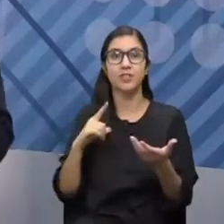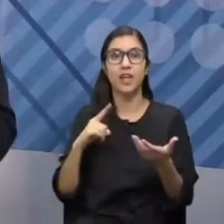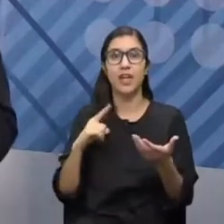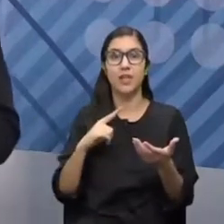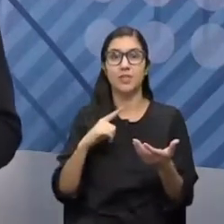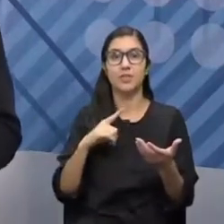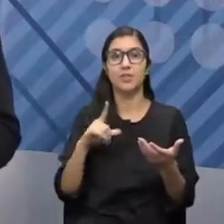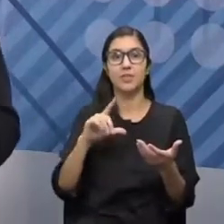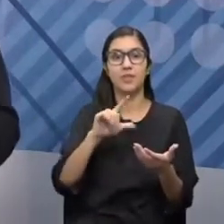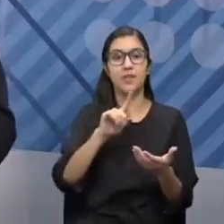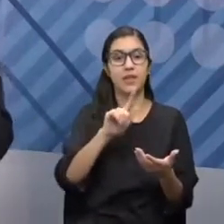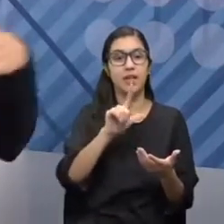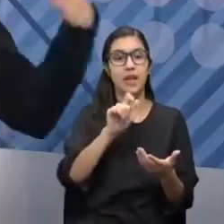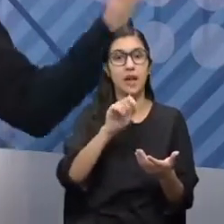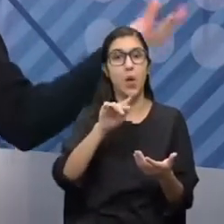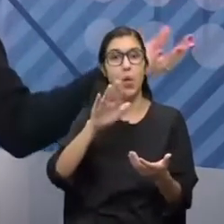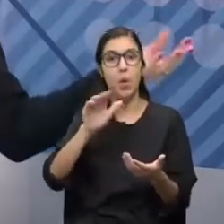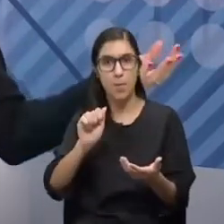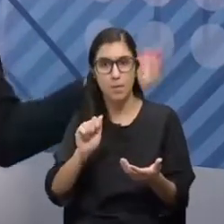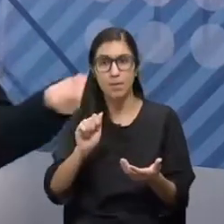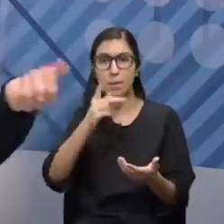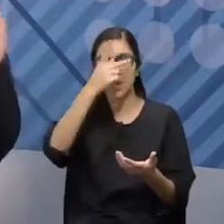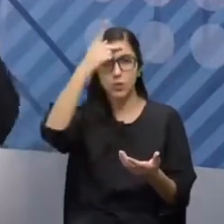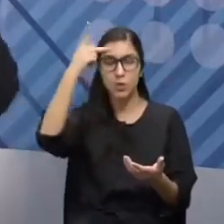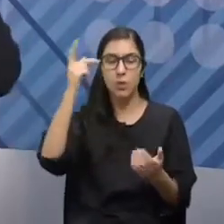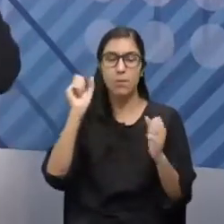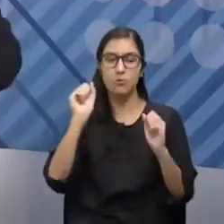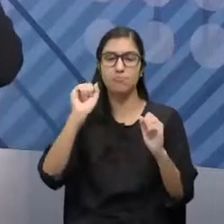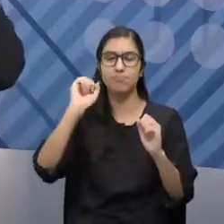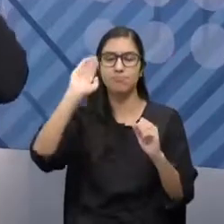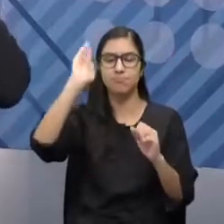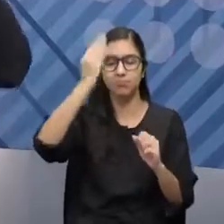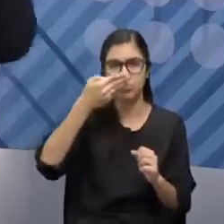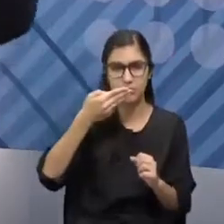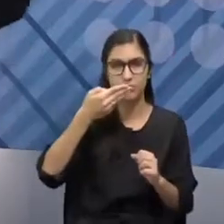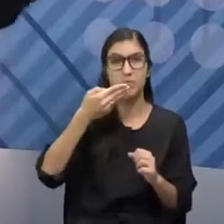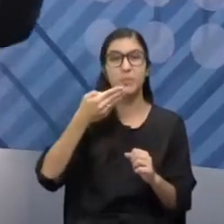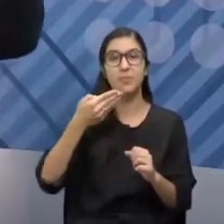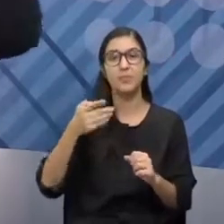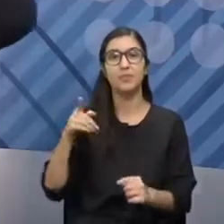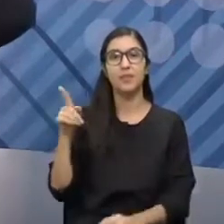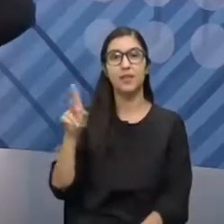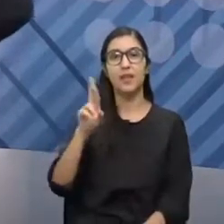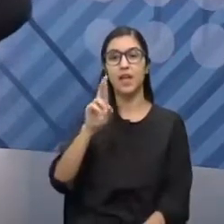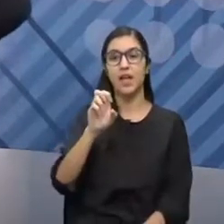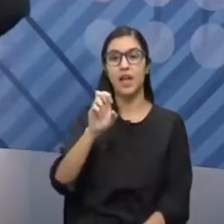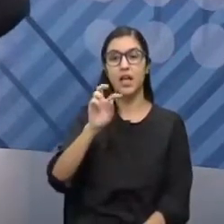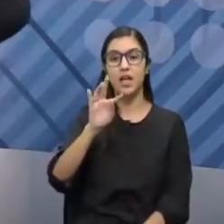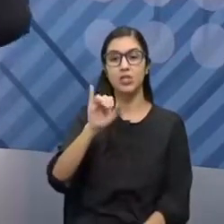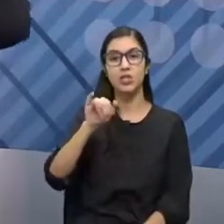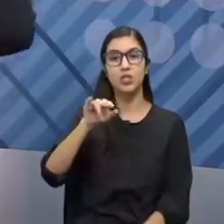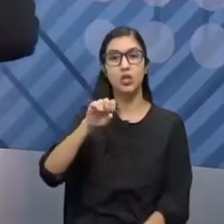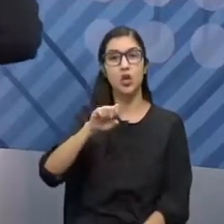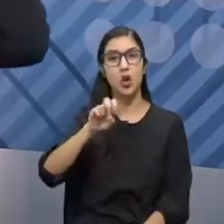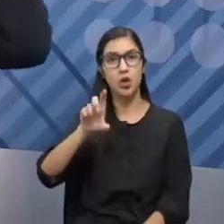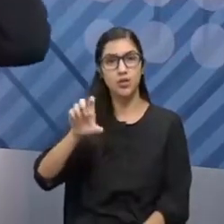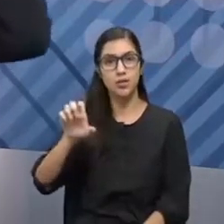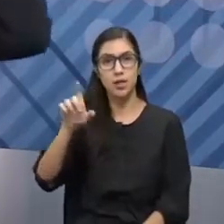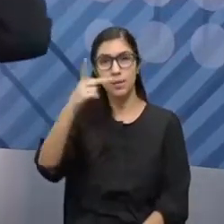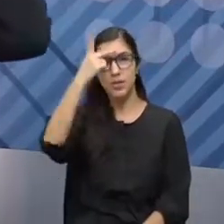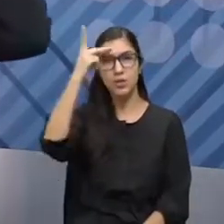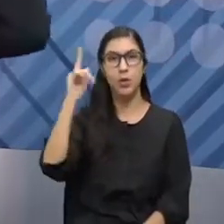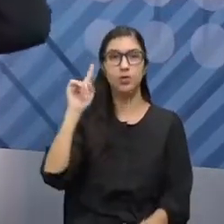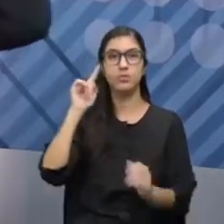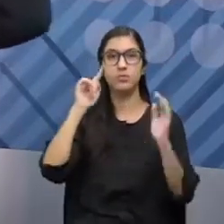o grande vilão que leva o sujeito à cegueira. A retinose pigmentar, ela vem destruindo a visão do sujeito